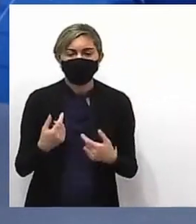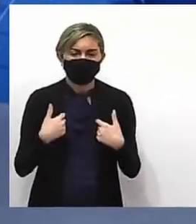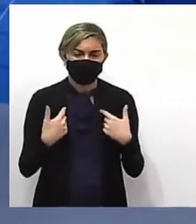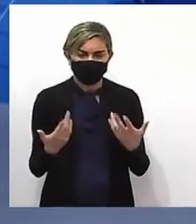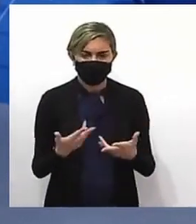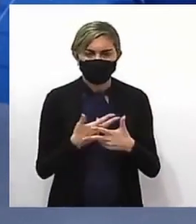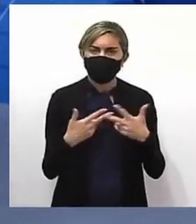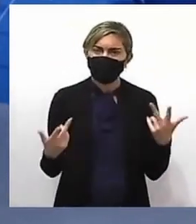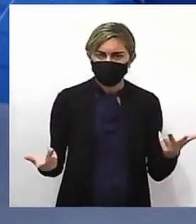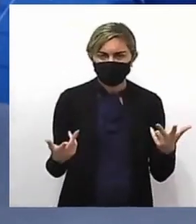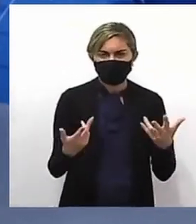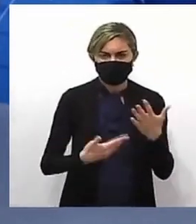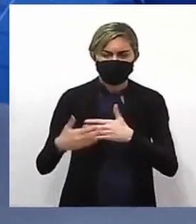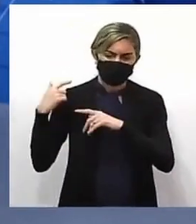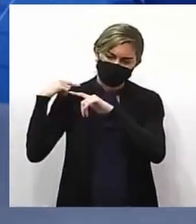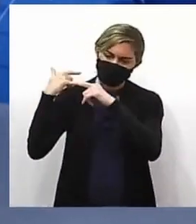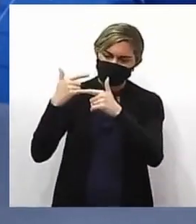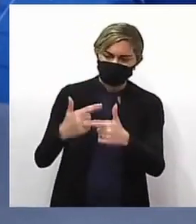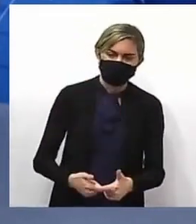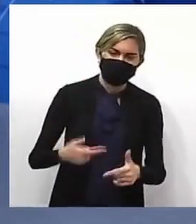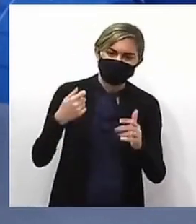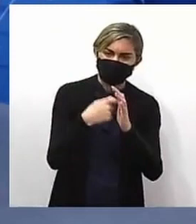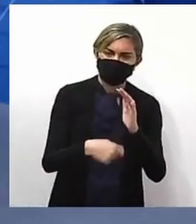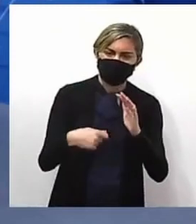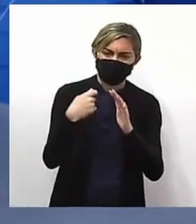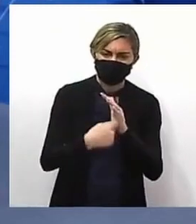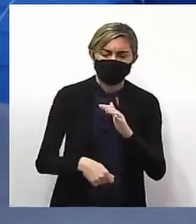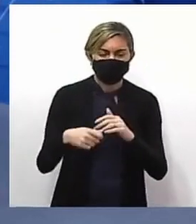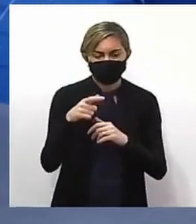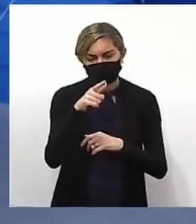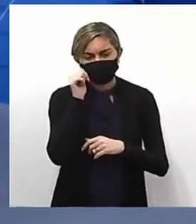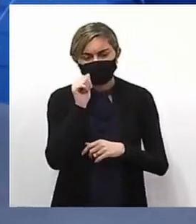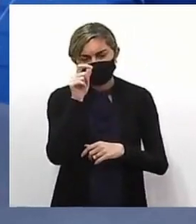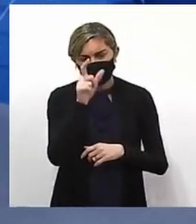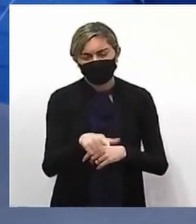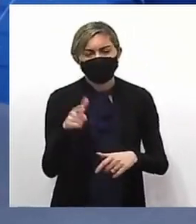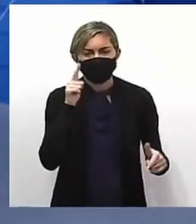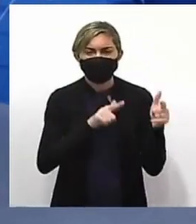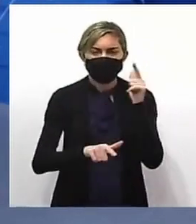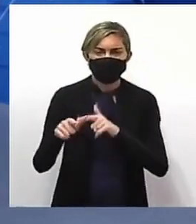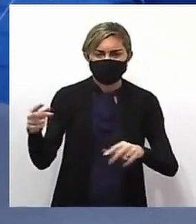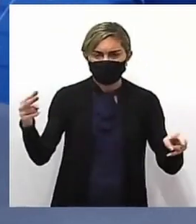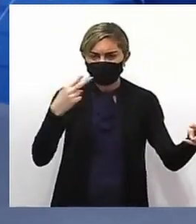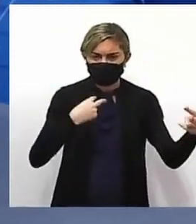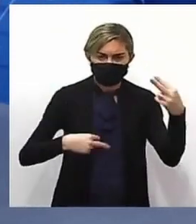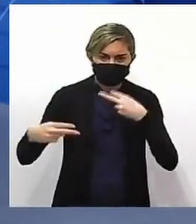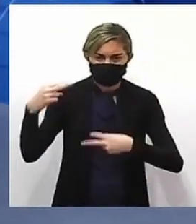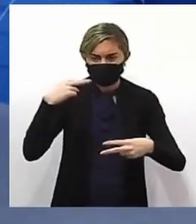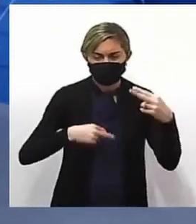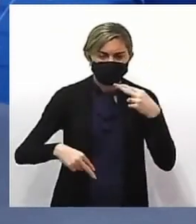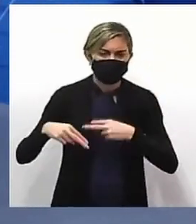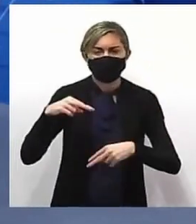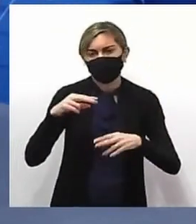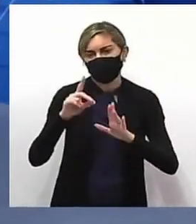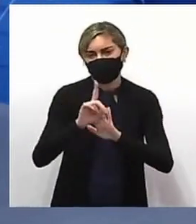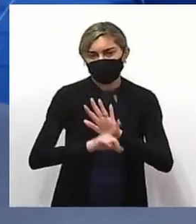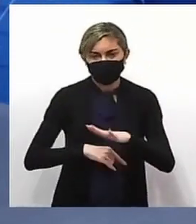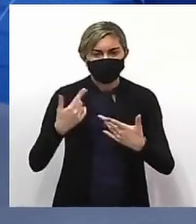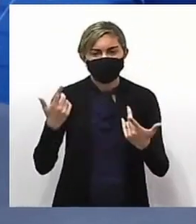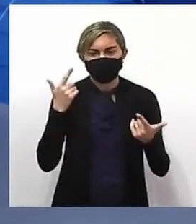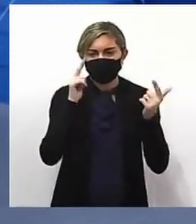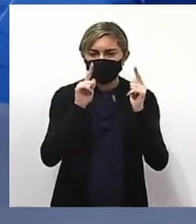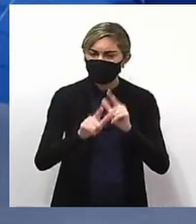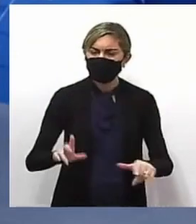Essa coisa de entre as gerações, essa luta para que essa mulher ela conquiste mais visibilidade e para que essa mulher ela